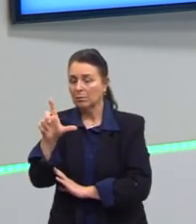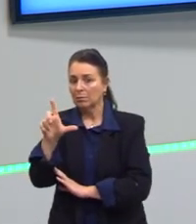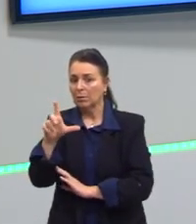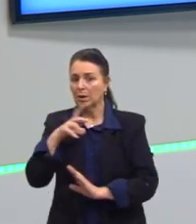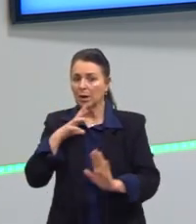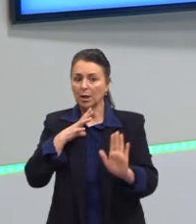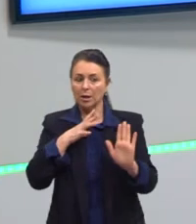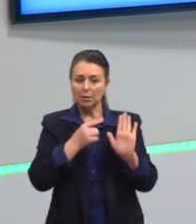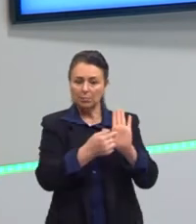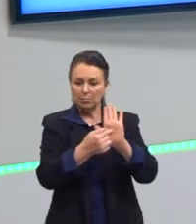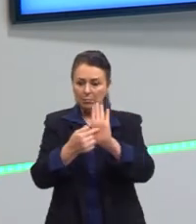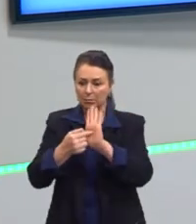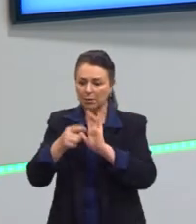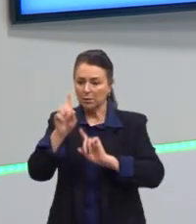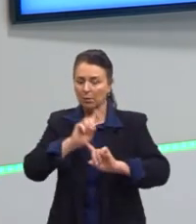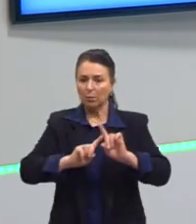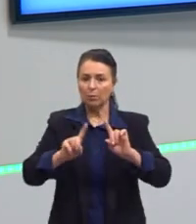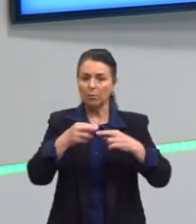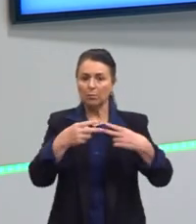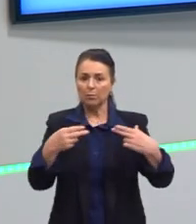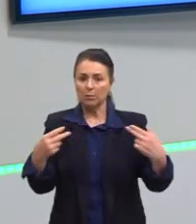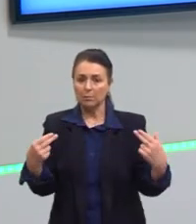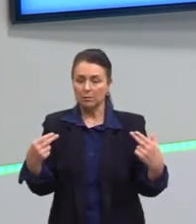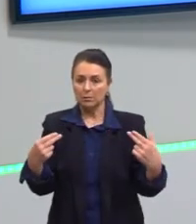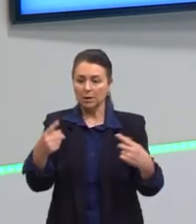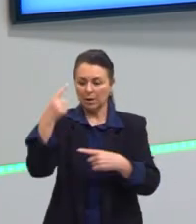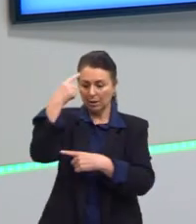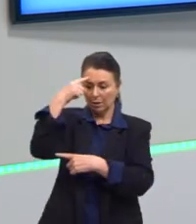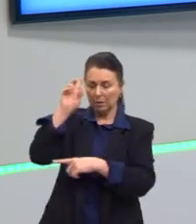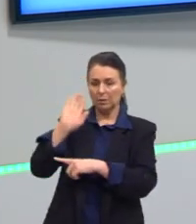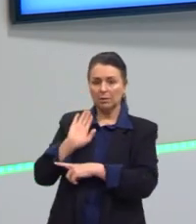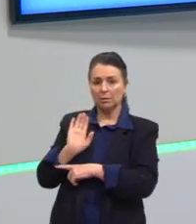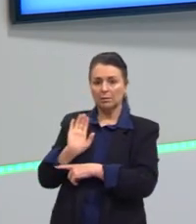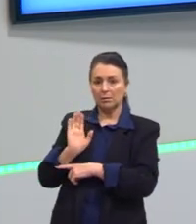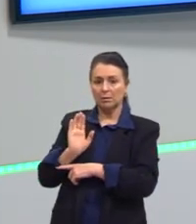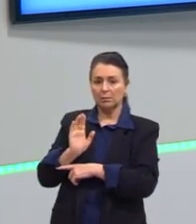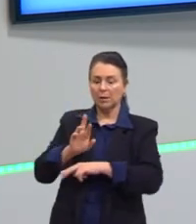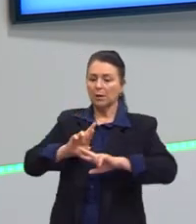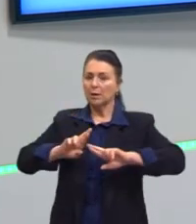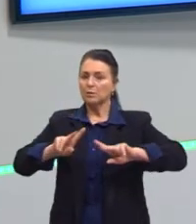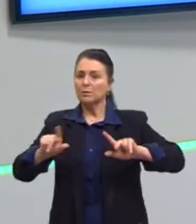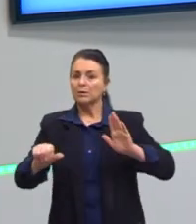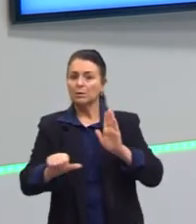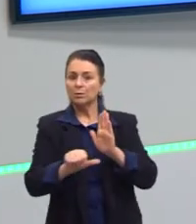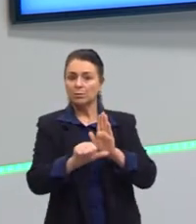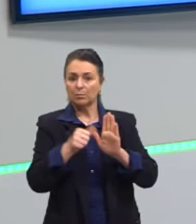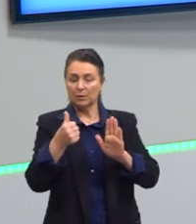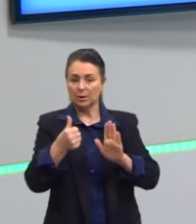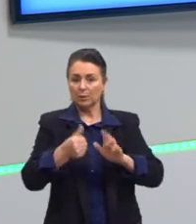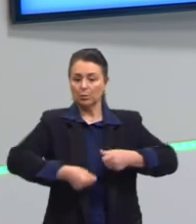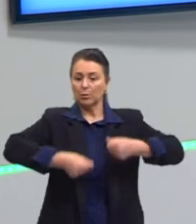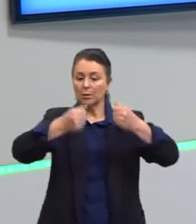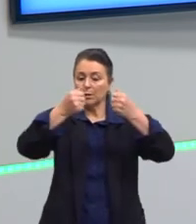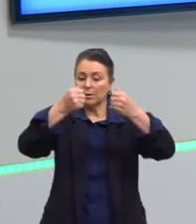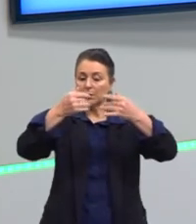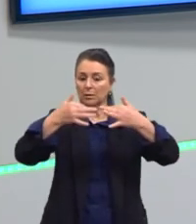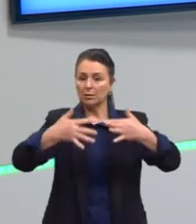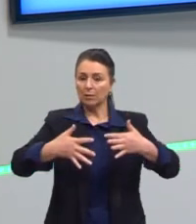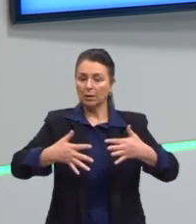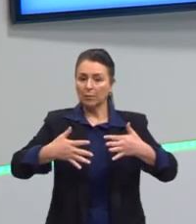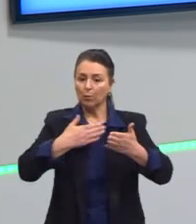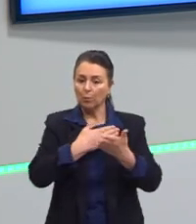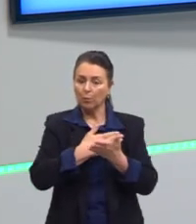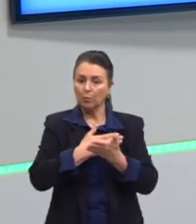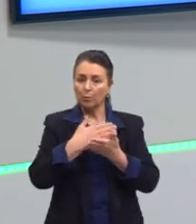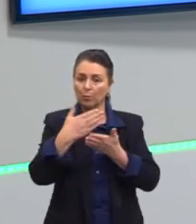alguma coisa então aqui tá definindo também essa ideia de cinema diferente do primeiro que falava sobre o princípio